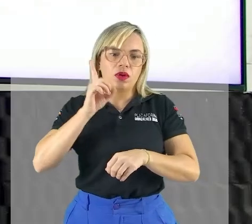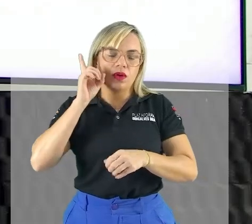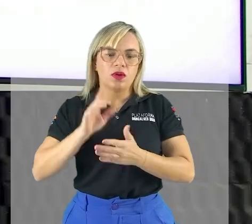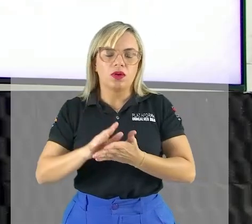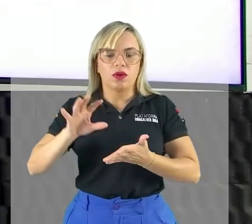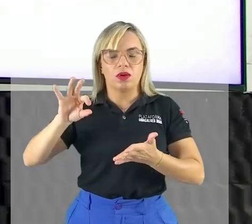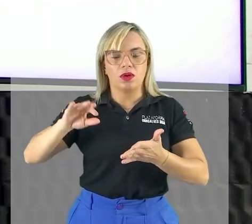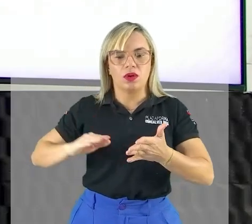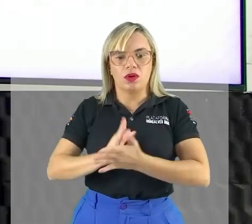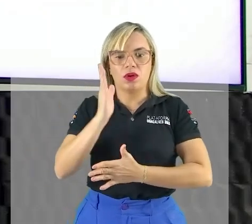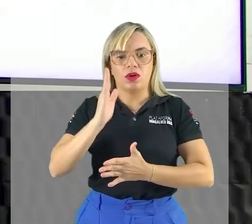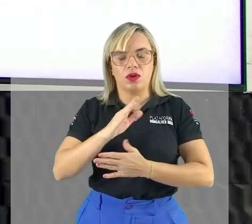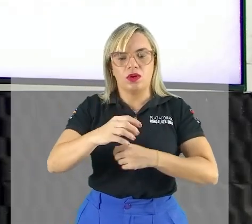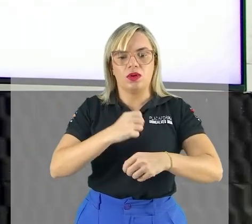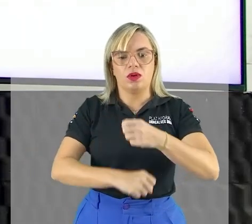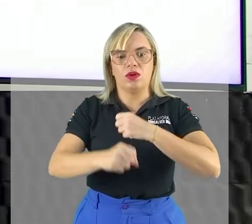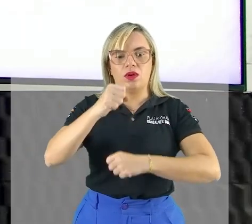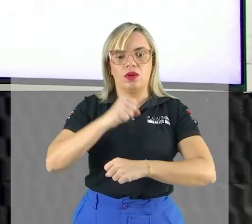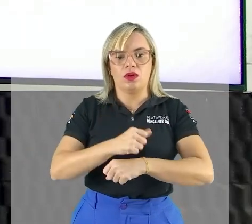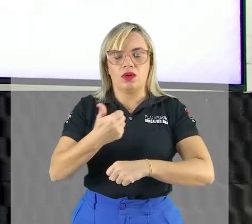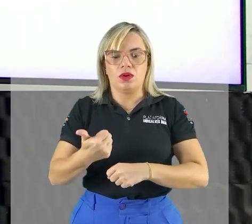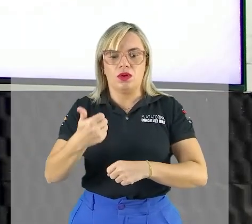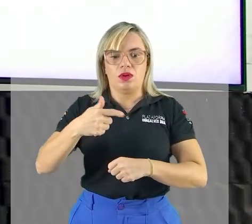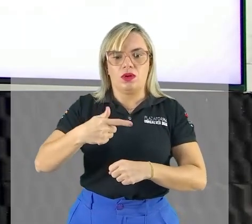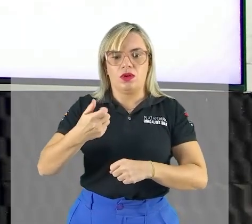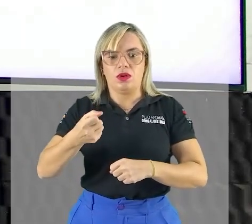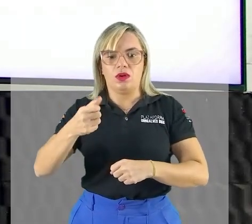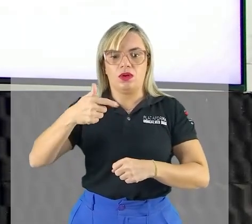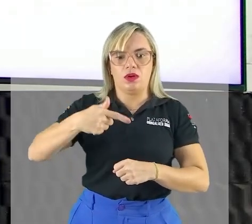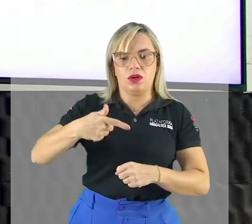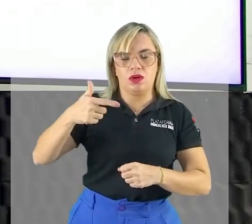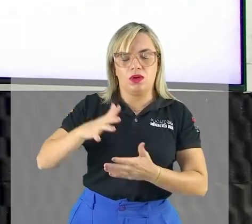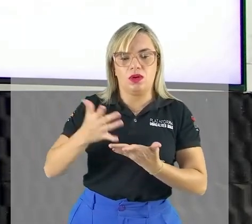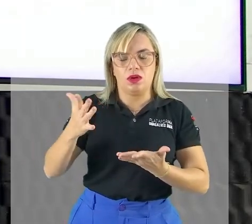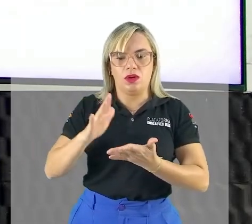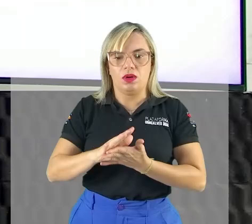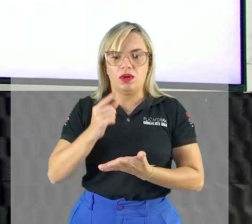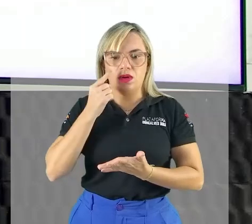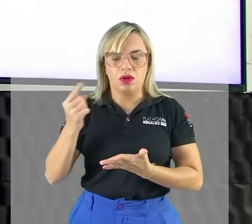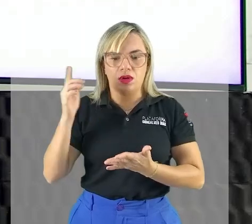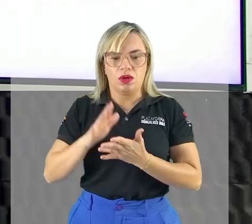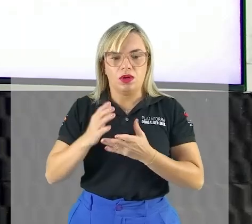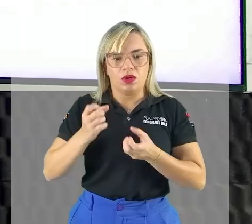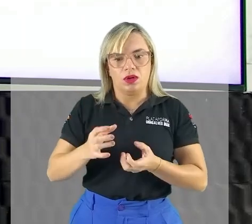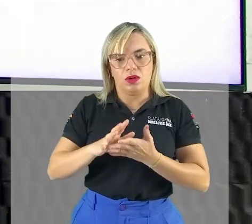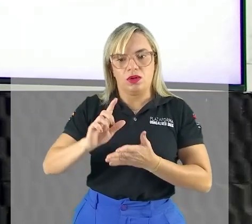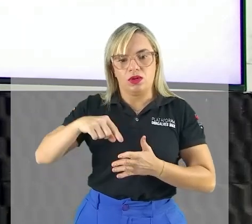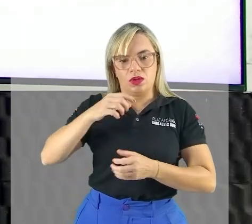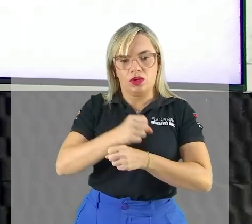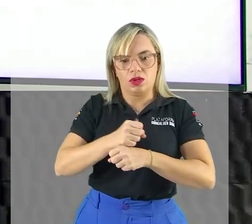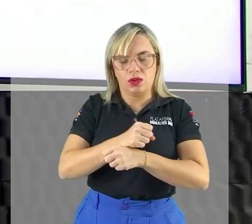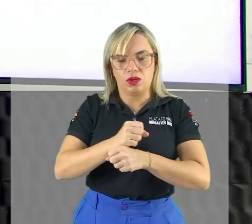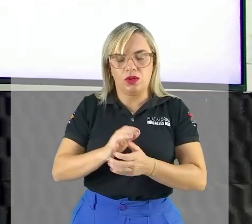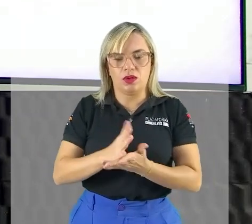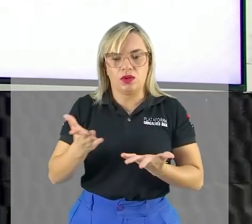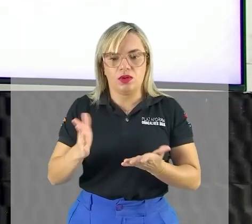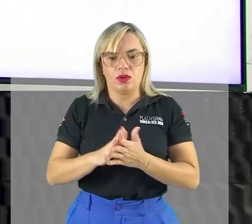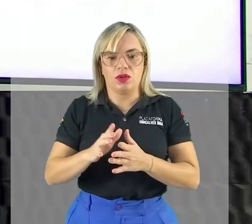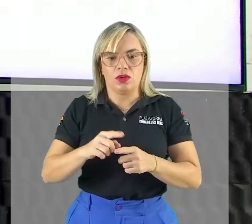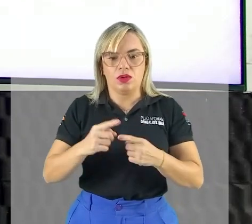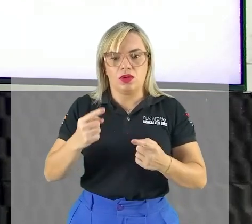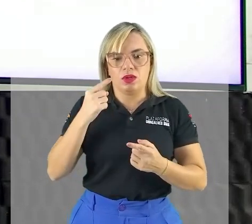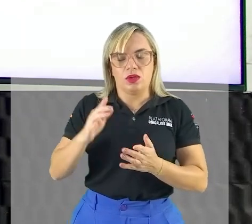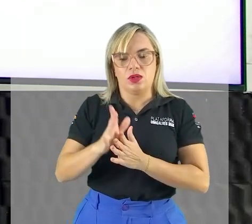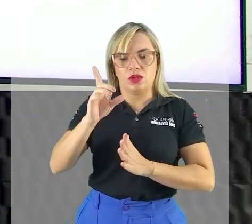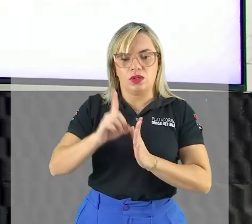em 1787 e ratificada no ano seguinte quanto nas décadas posteriores várias emendas foram acrescentadas ao texto